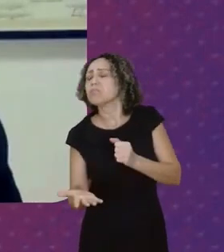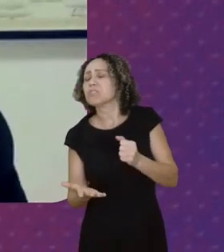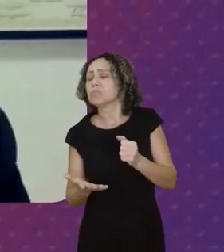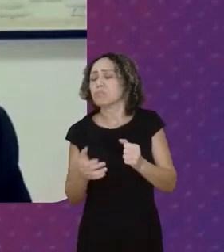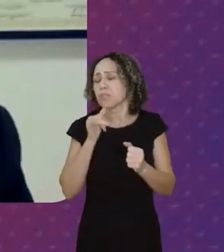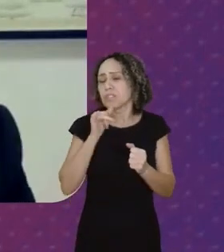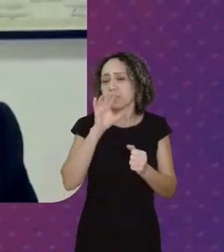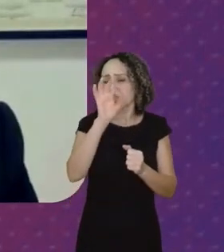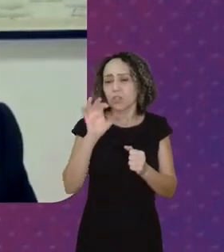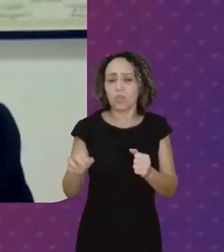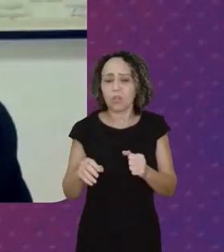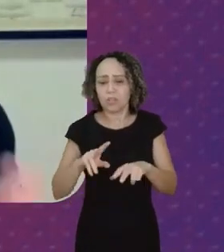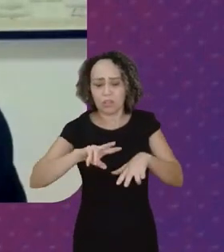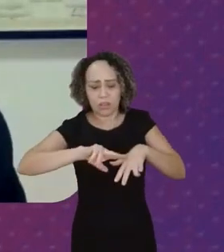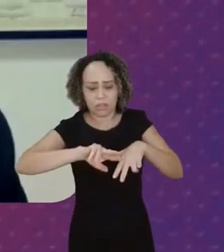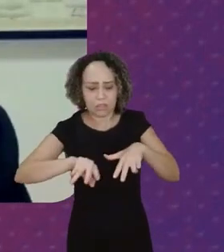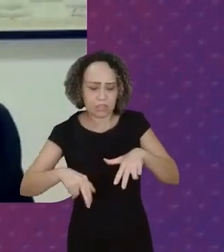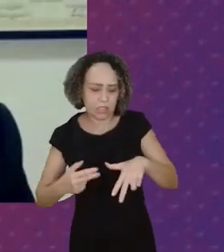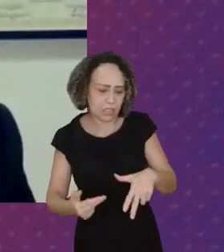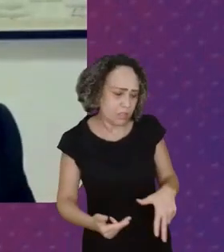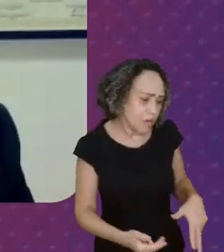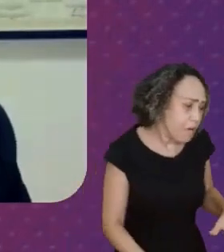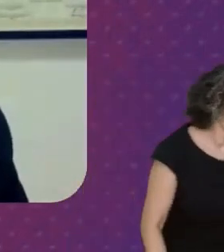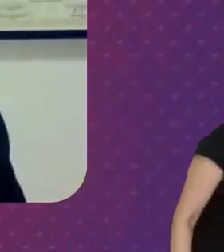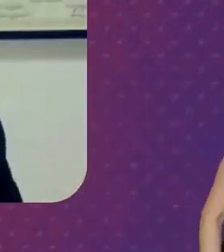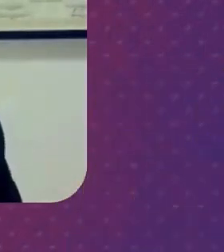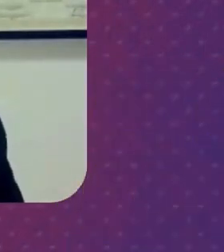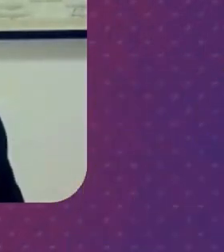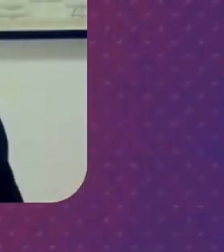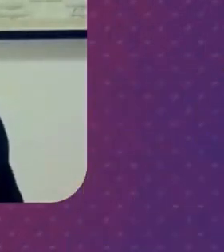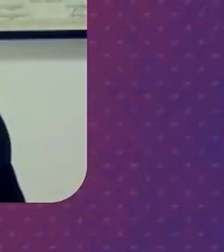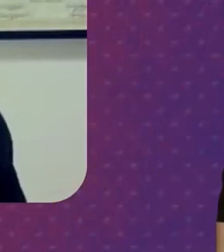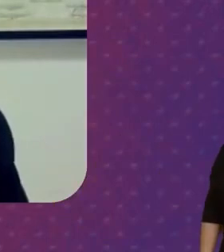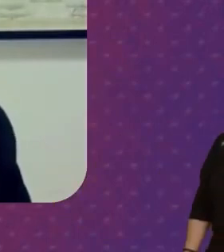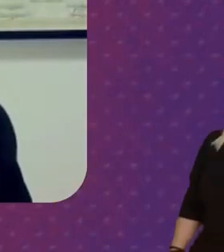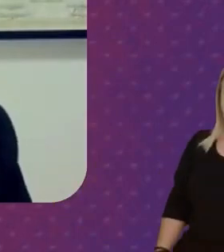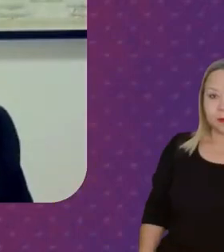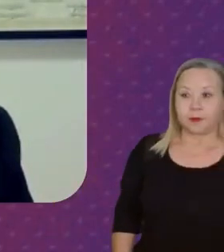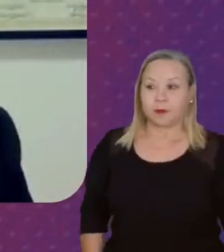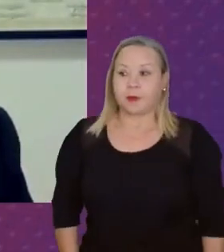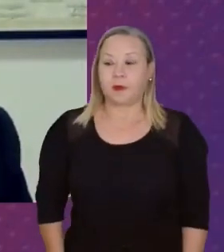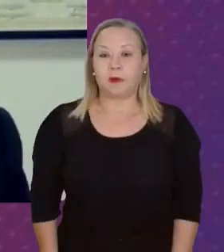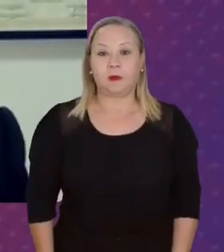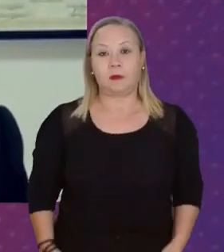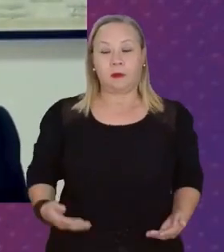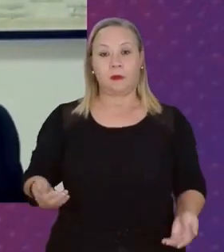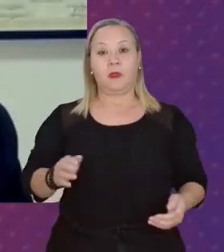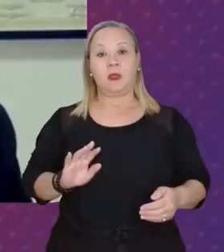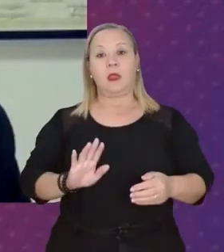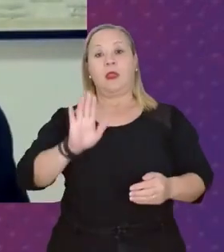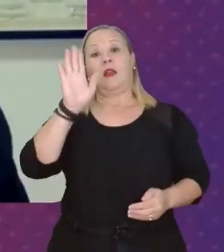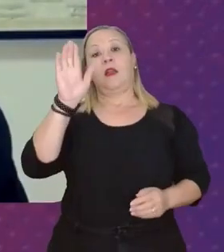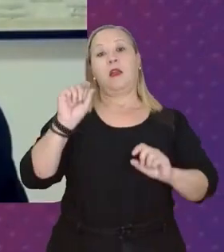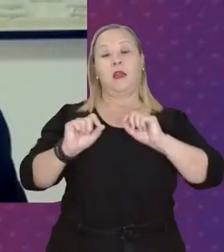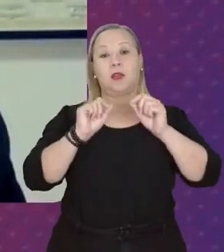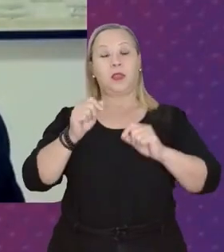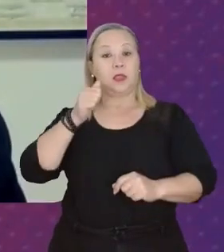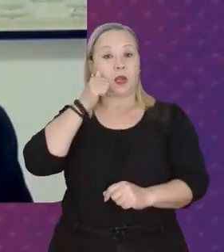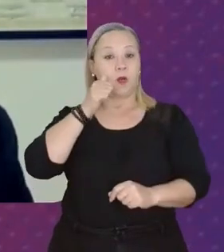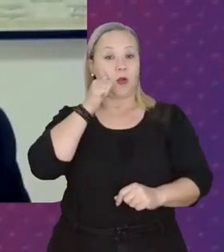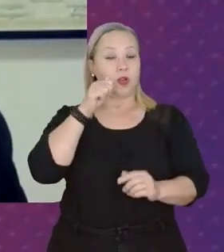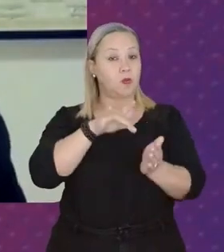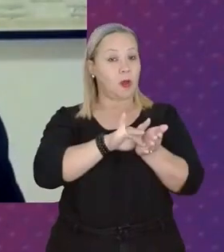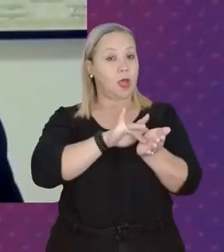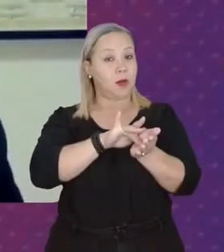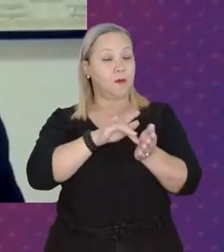apresentar candidaturas laranja, candidaturas fictícias de mulheres, mesmo que tenha sido responsabilidade apenas de